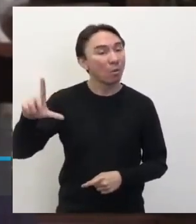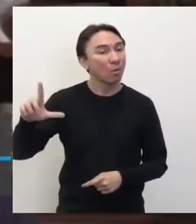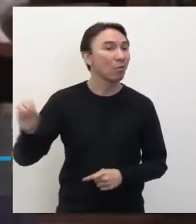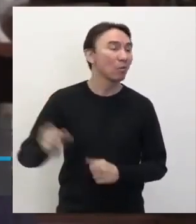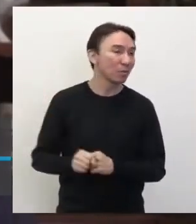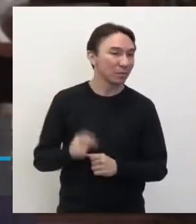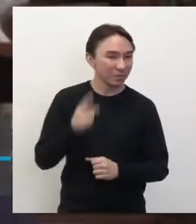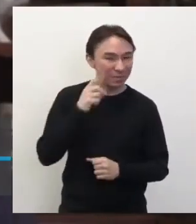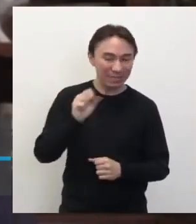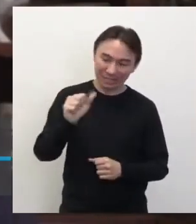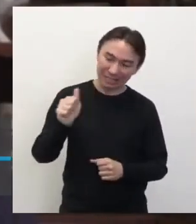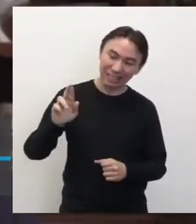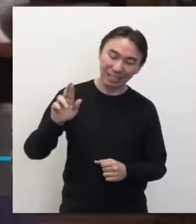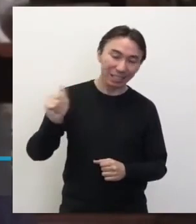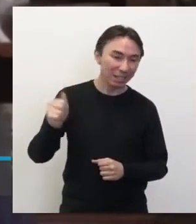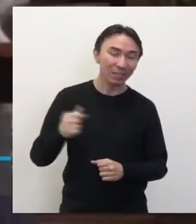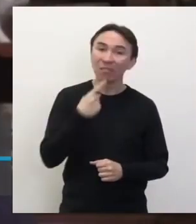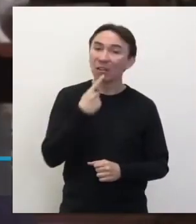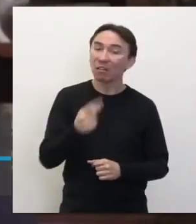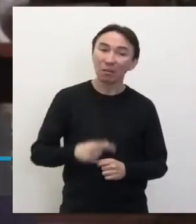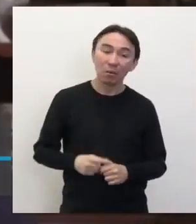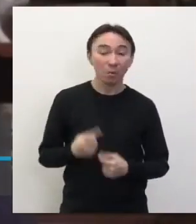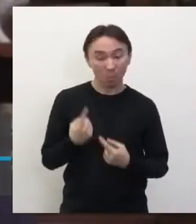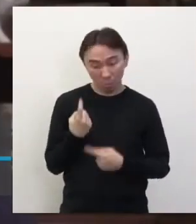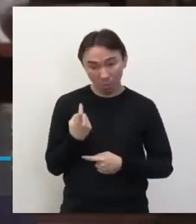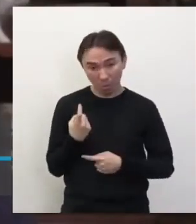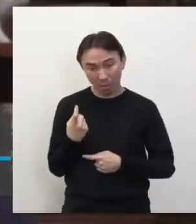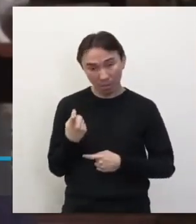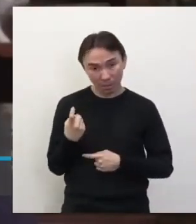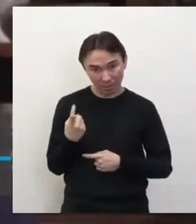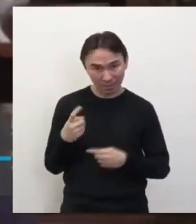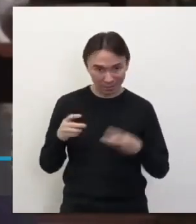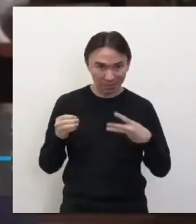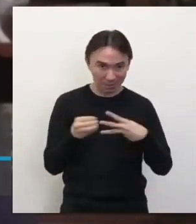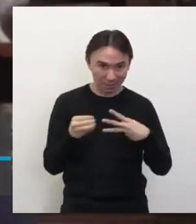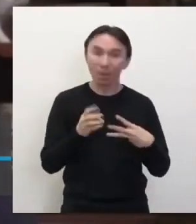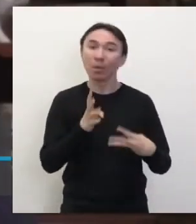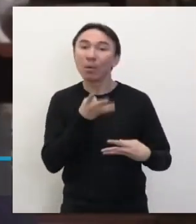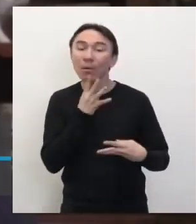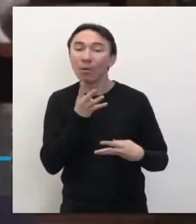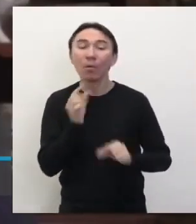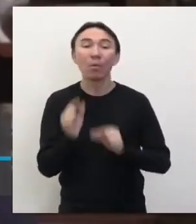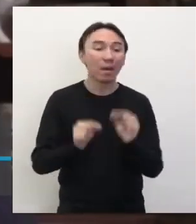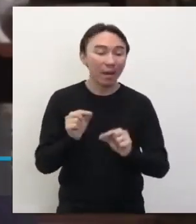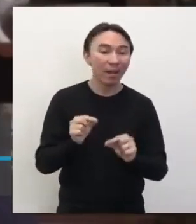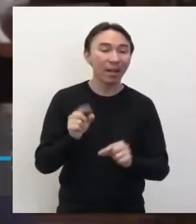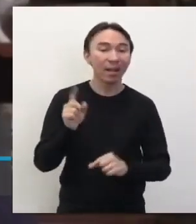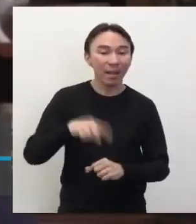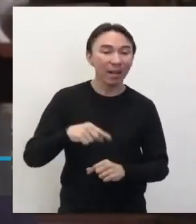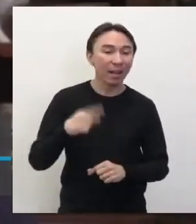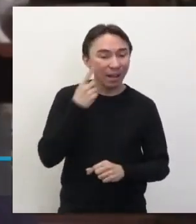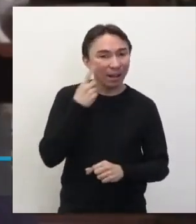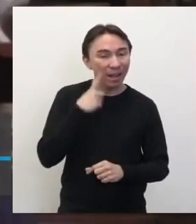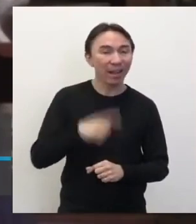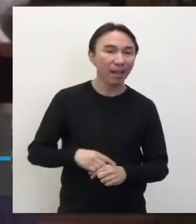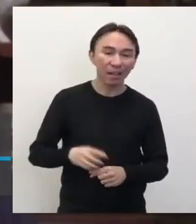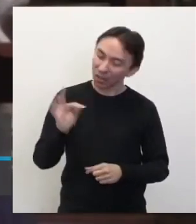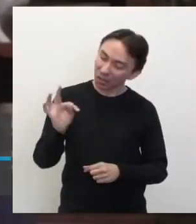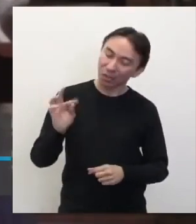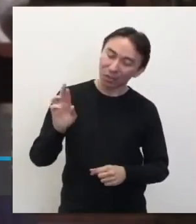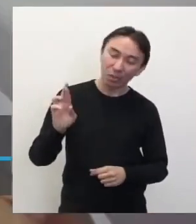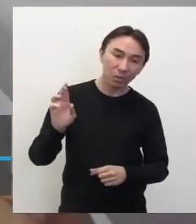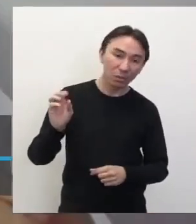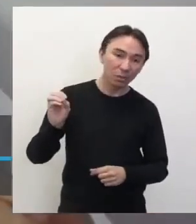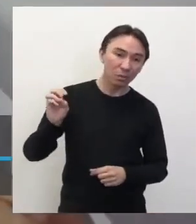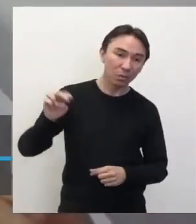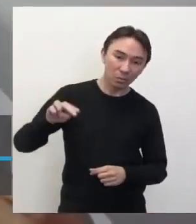a Sara respondeu: a única célula que eu conheço e sei o que ela é são as células tronco. Eu acho que é assim